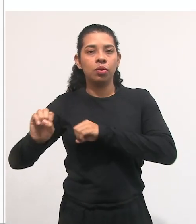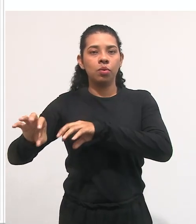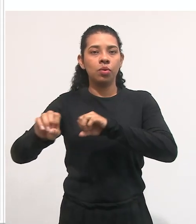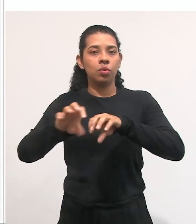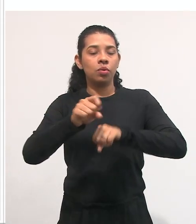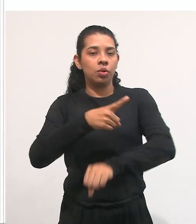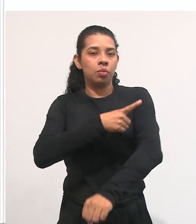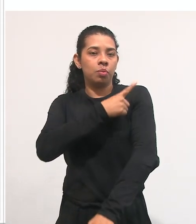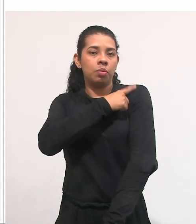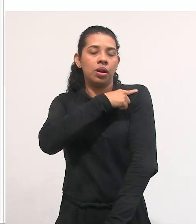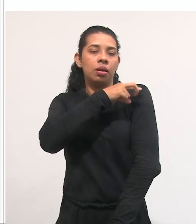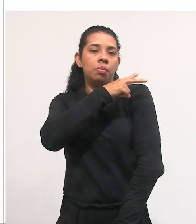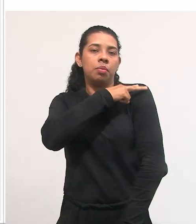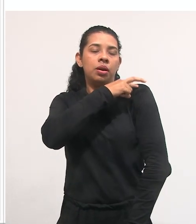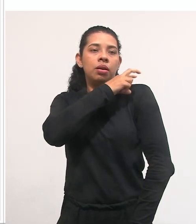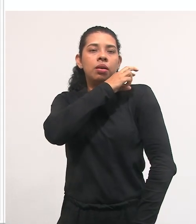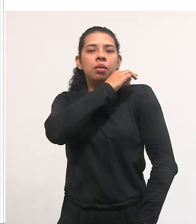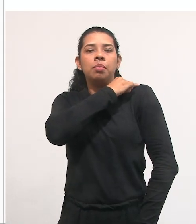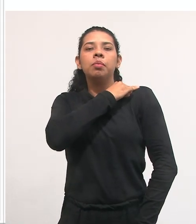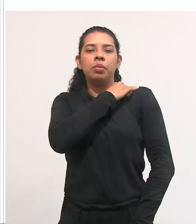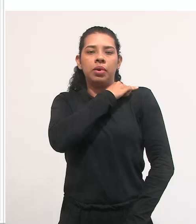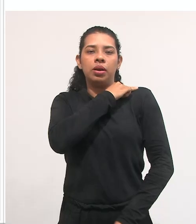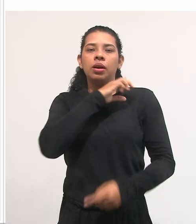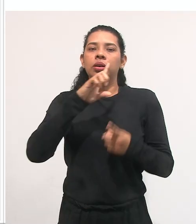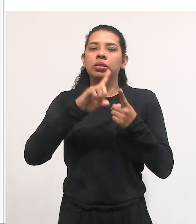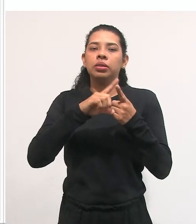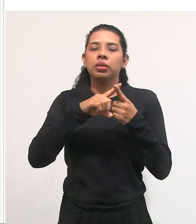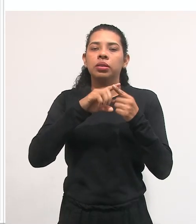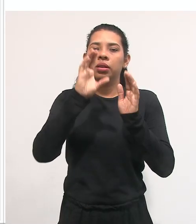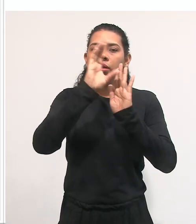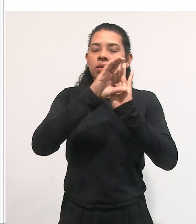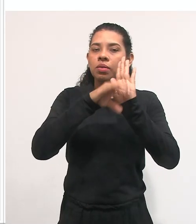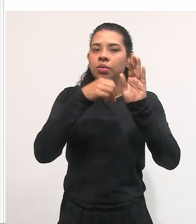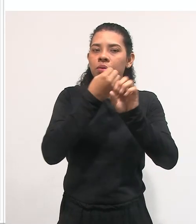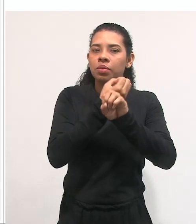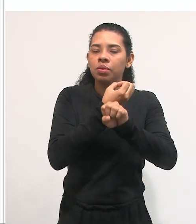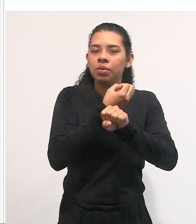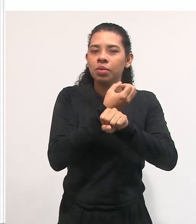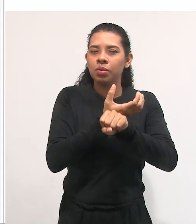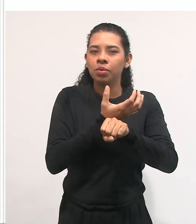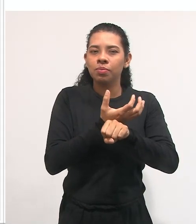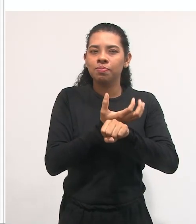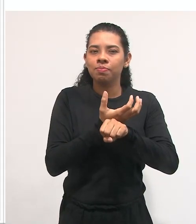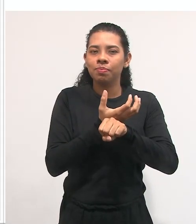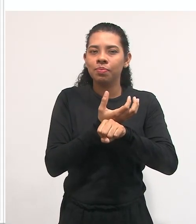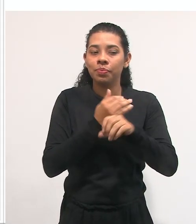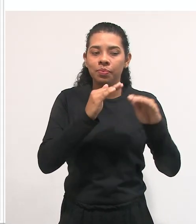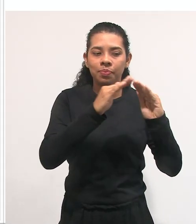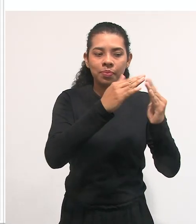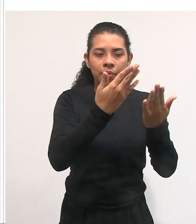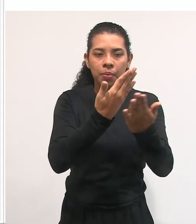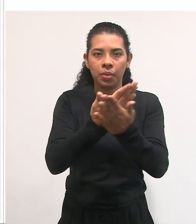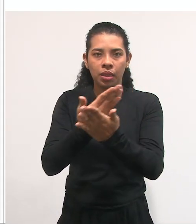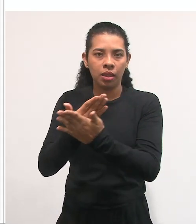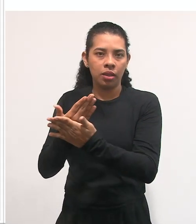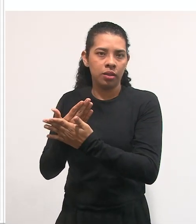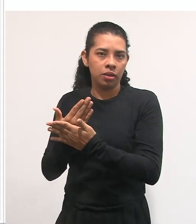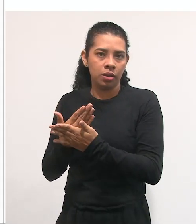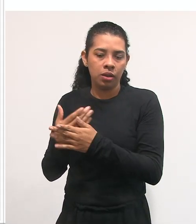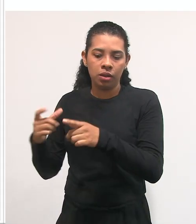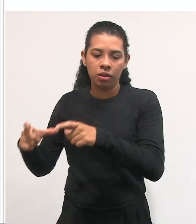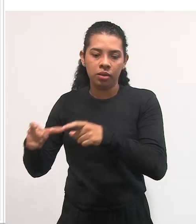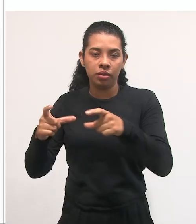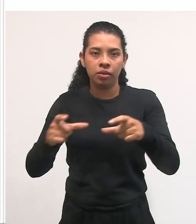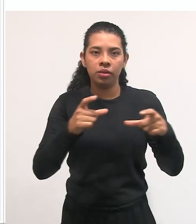base nacional comum, a ser complementada em cada sistema de ensino e em cada estabelecimento escolar por uma